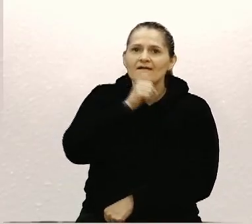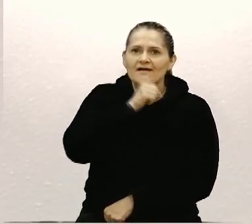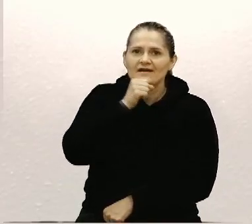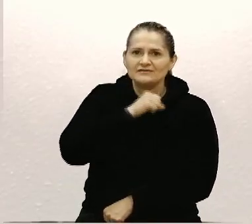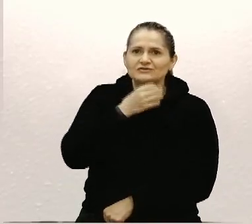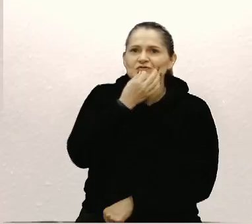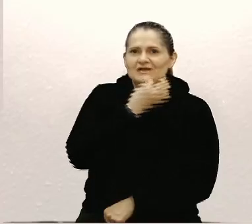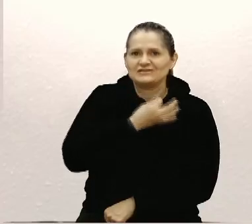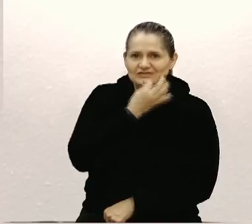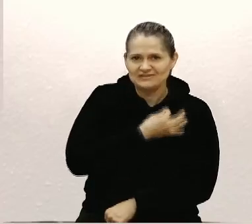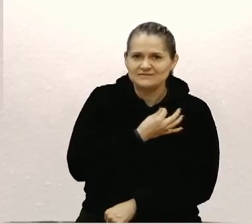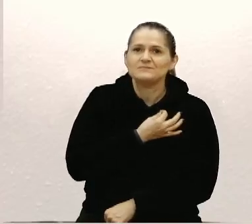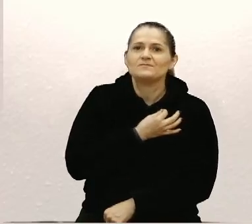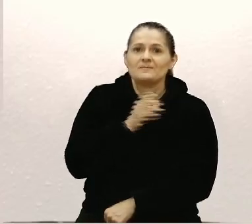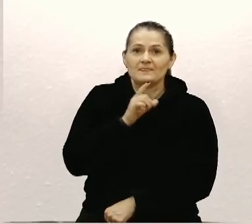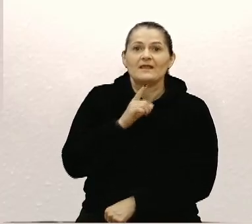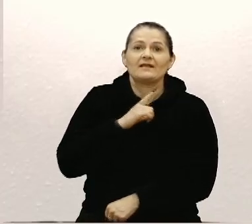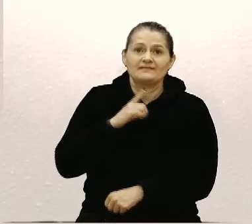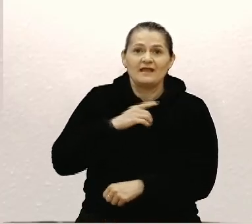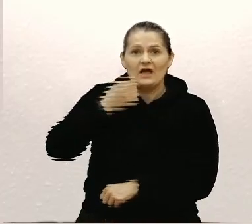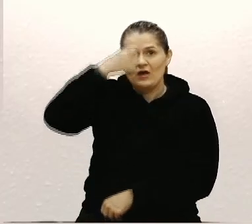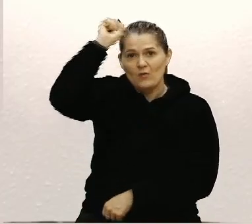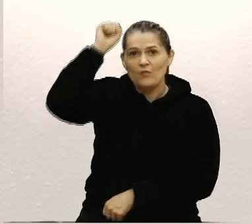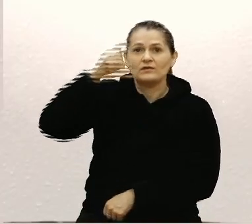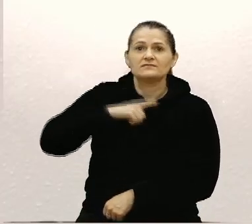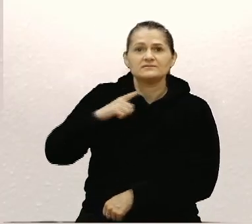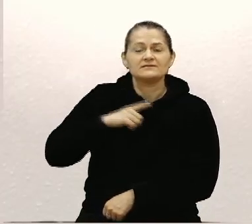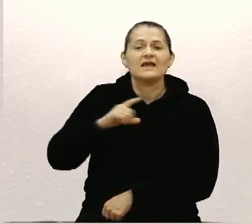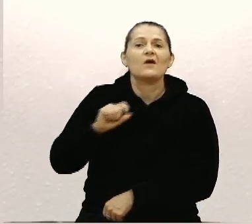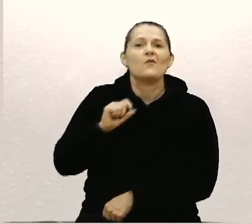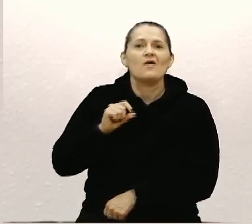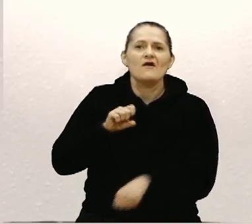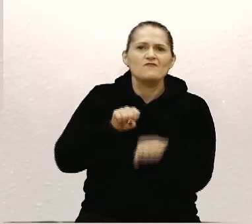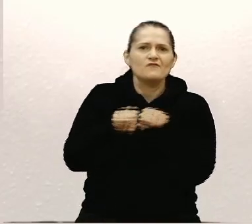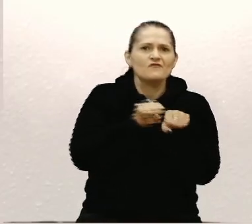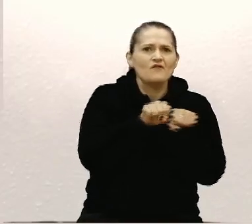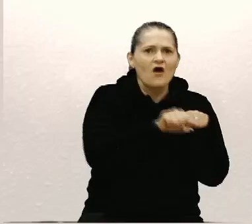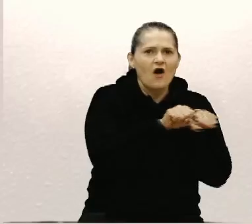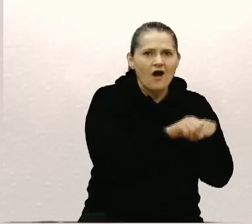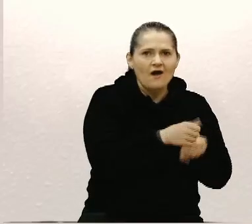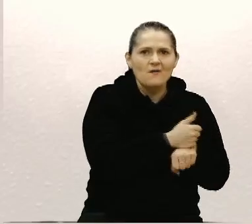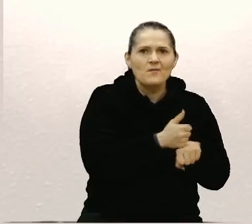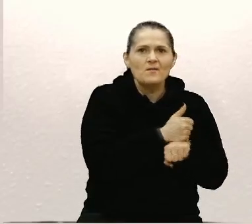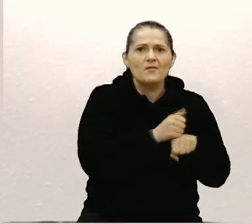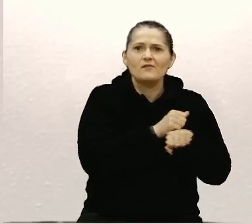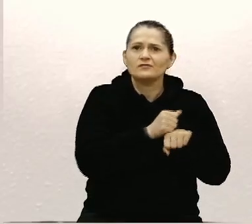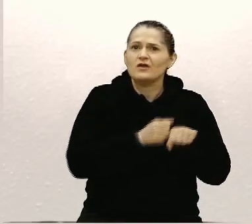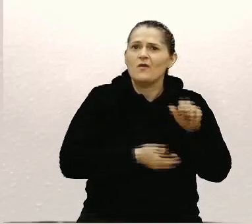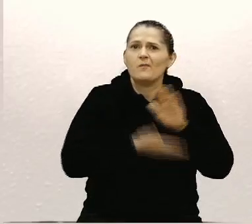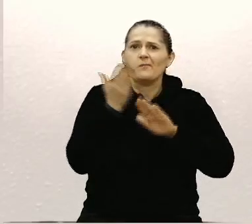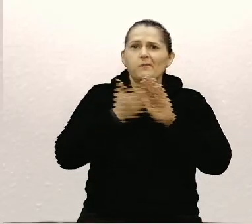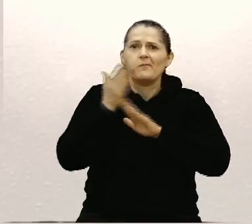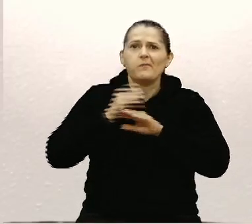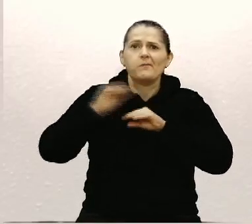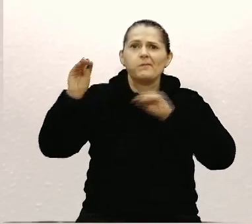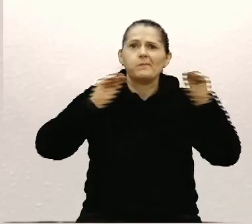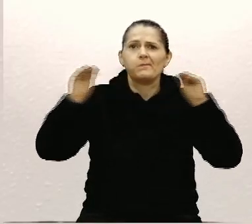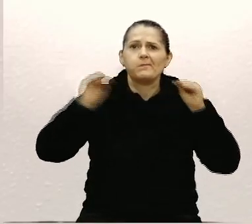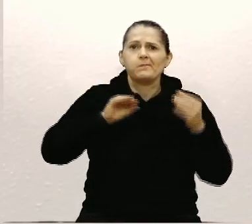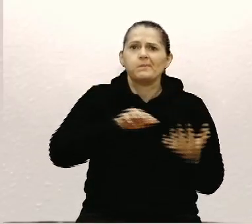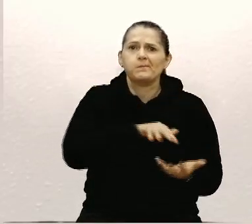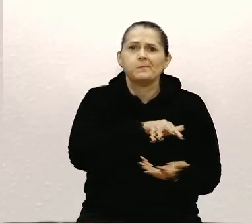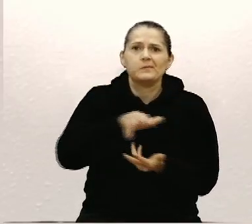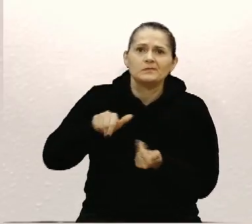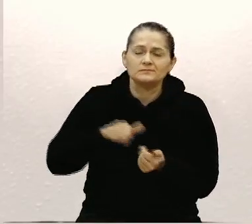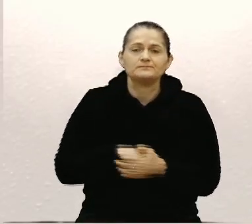UX, instituição que já exportou mão de obra altamente qualificada para o setor da moda globalmente.